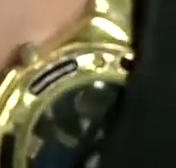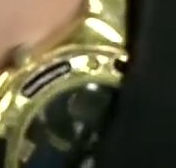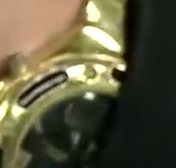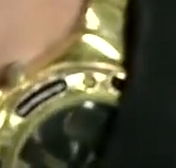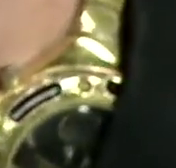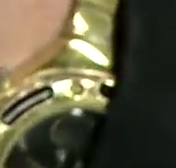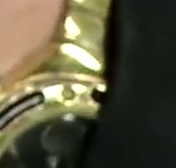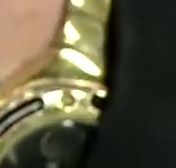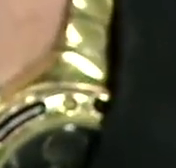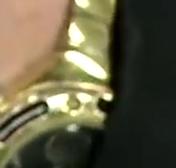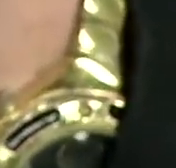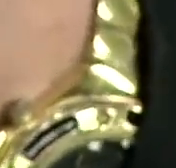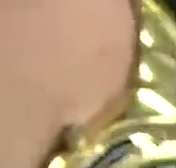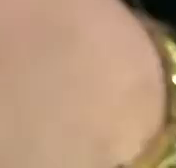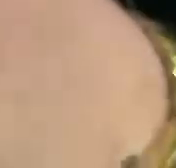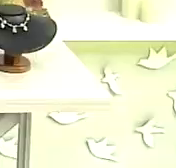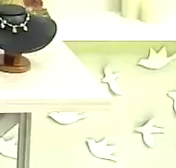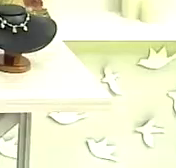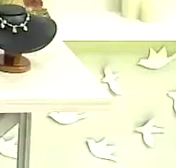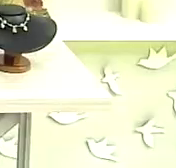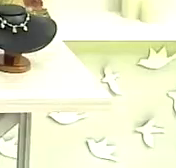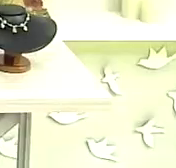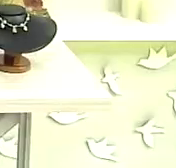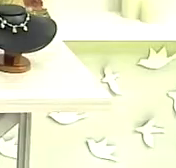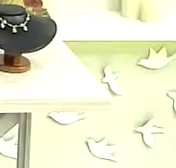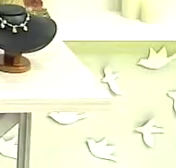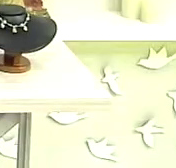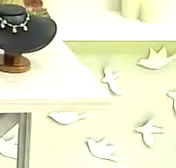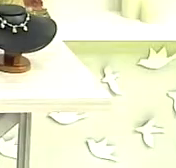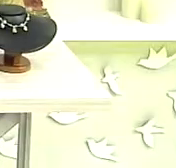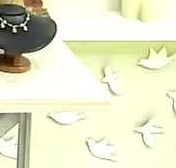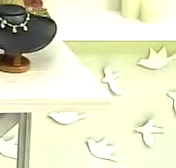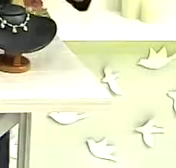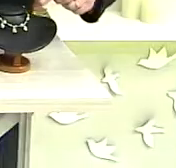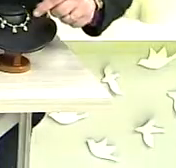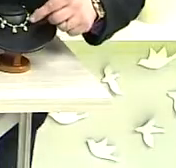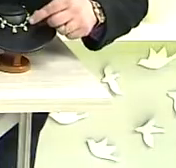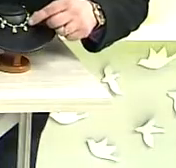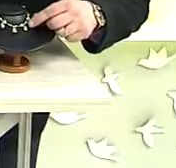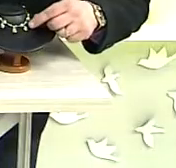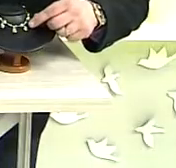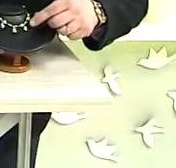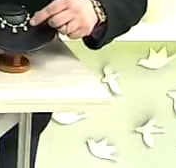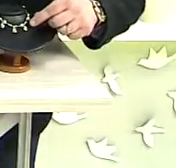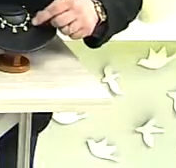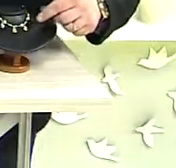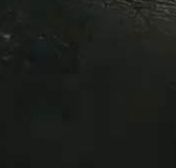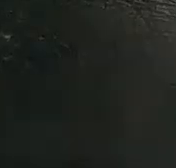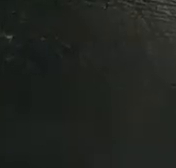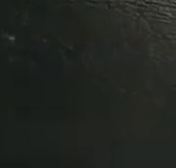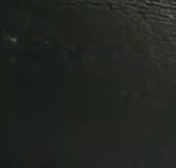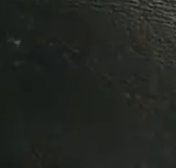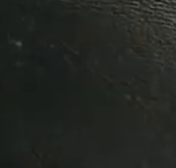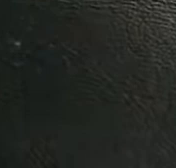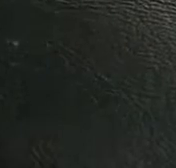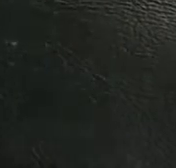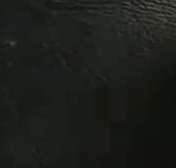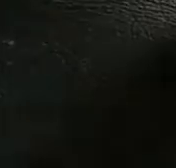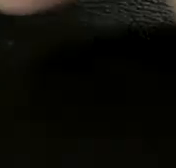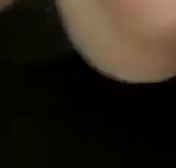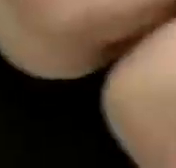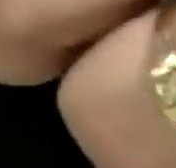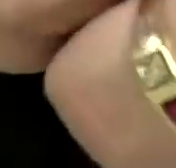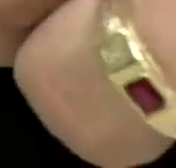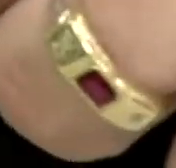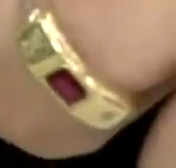medalhão lindo folheado a ouro. E mais, você vai levar também de presente essa pulseira folheada a ouro, também com a imagem